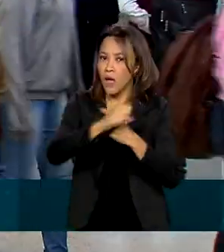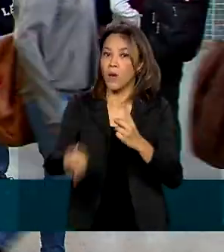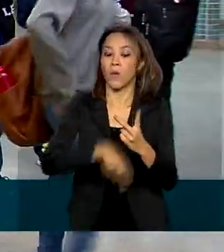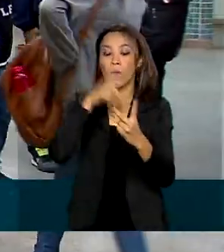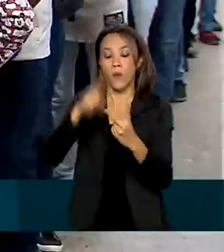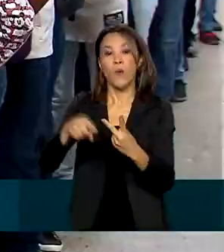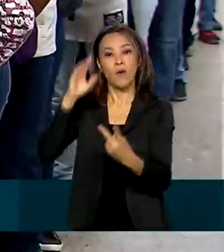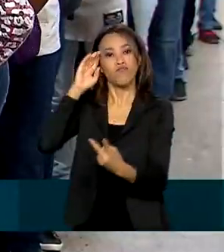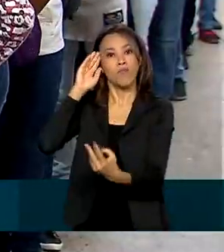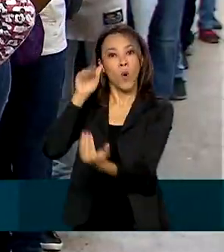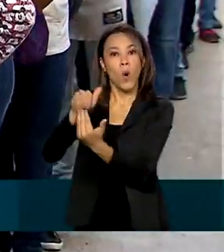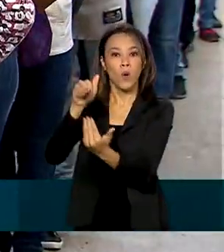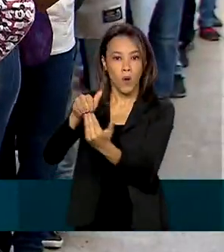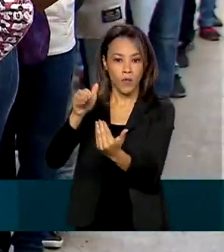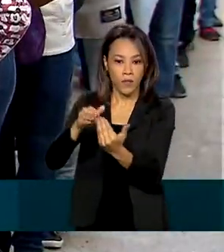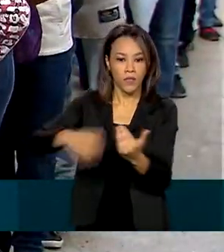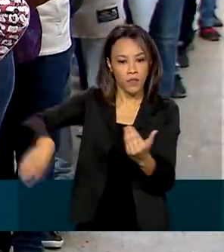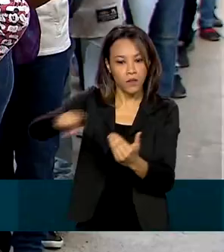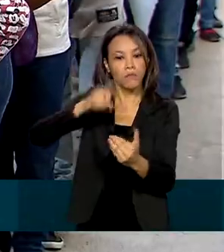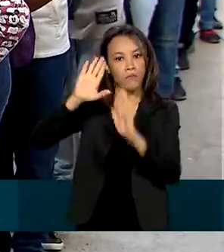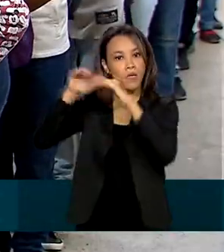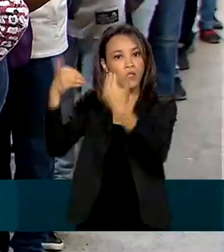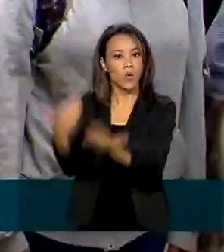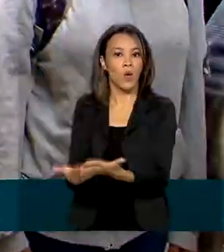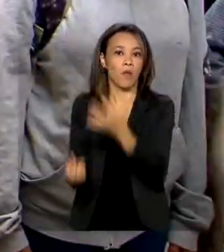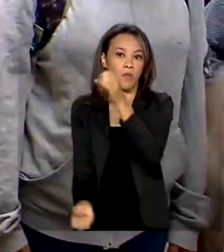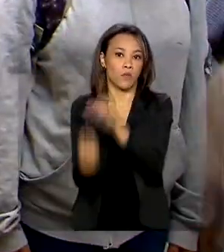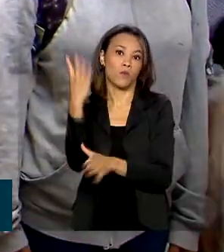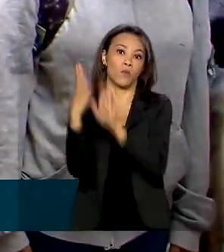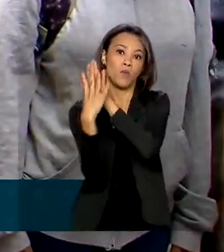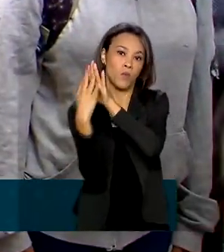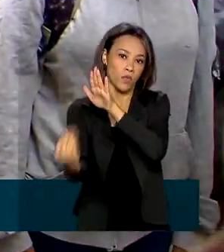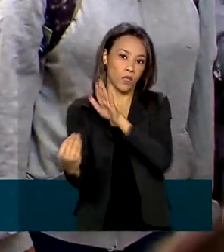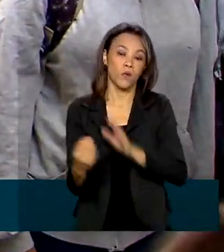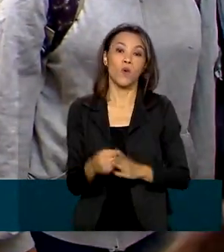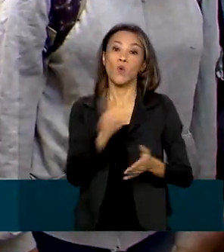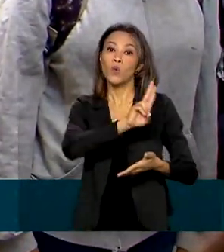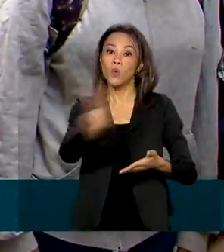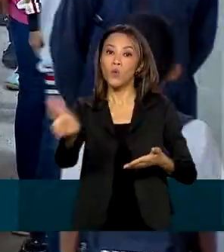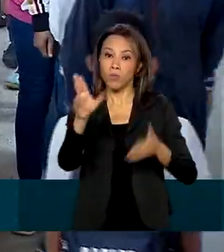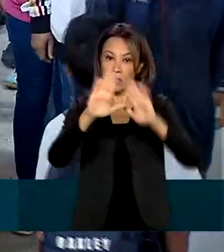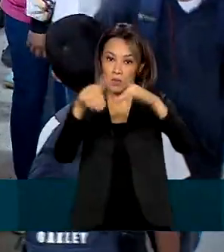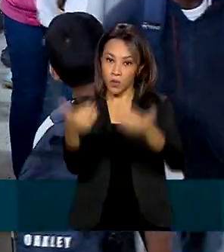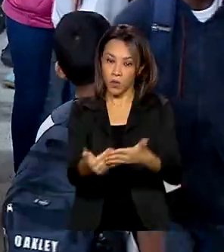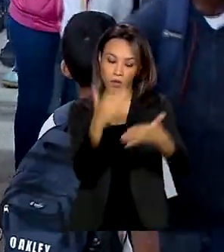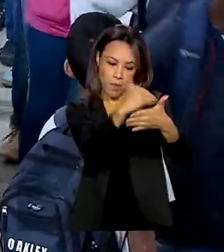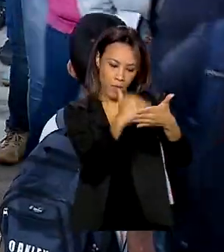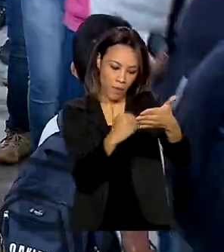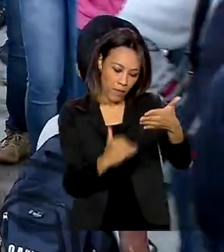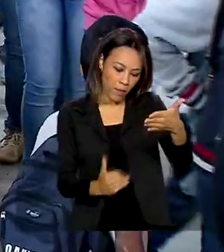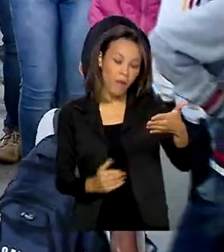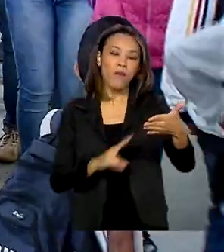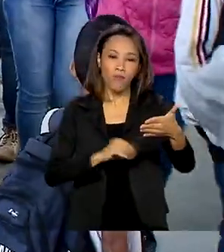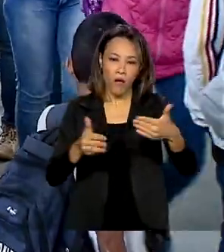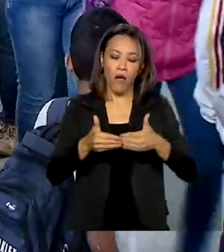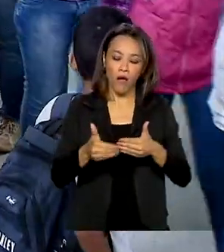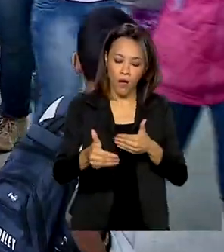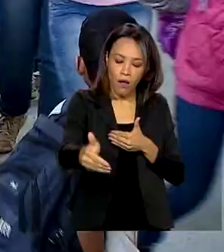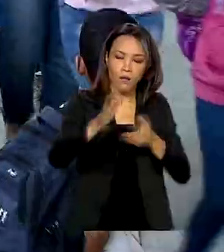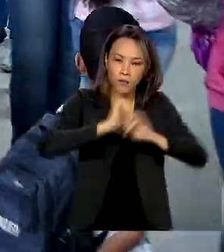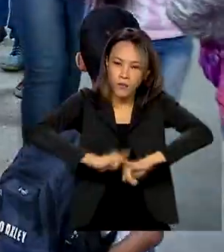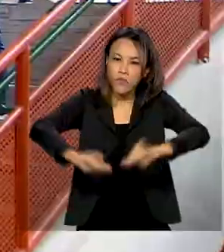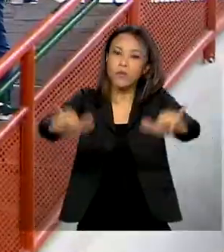comunidade escolar para a implantação do modelo a lista com as novas escolas cívico-militares da deve ser publicada no dia